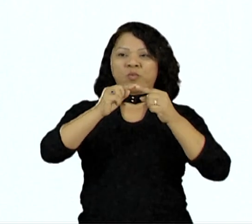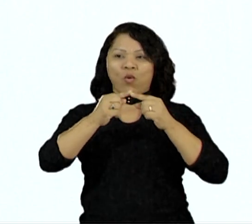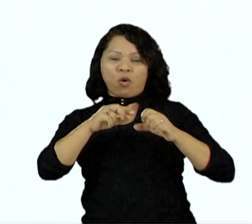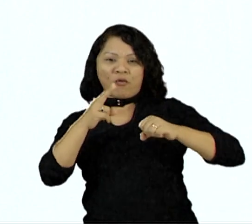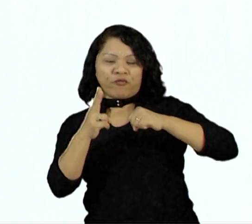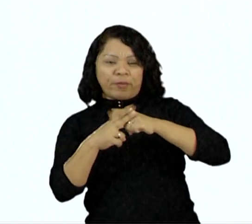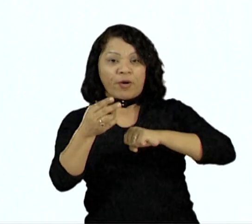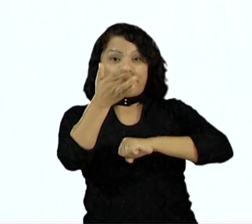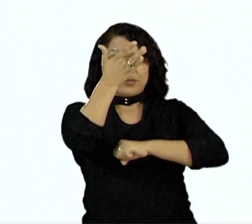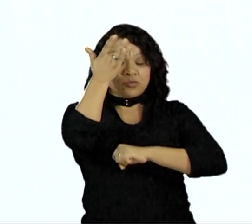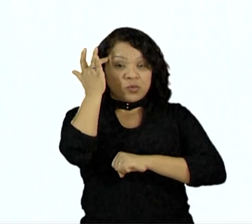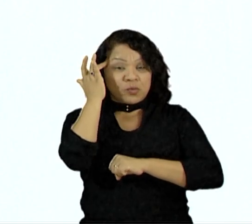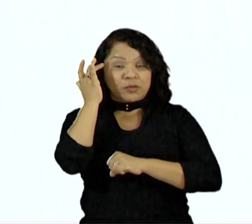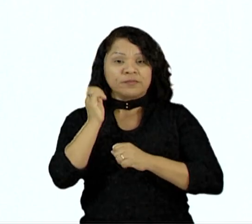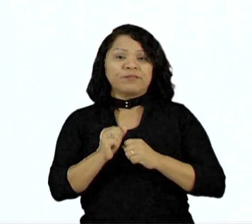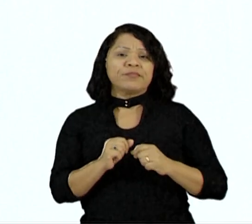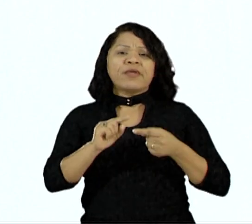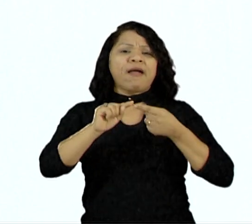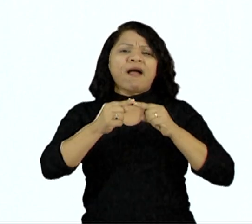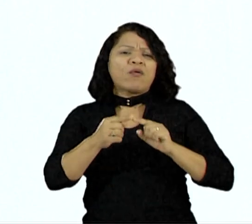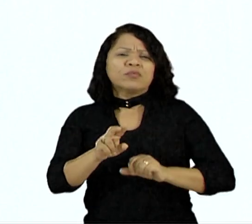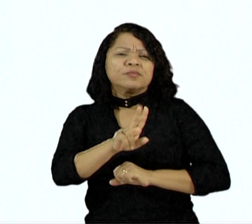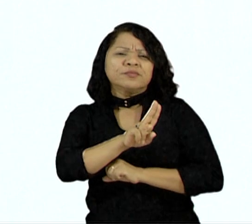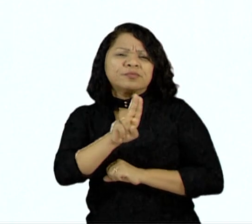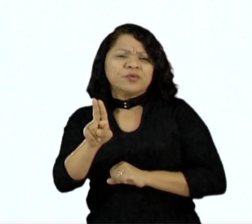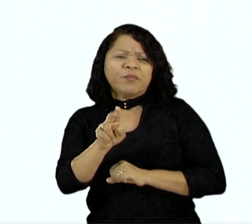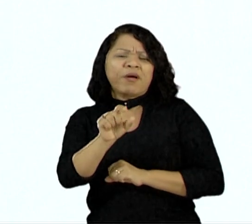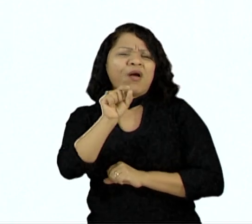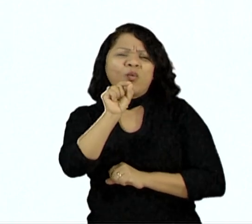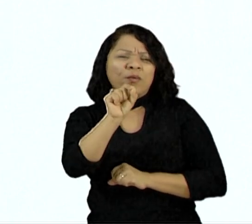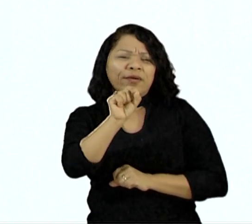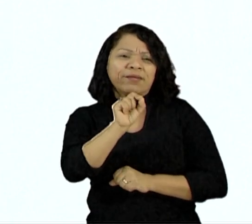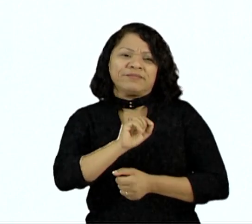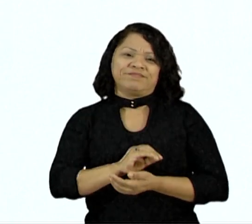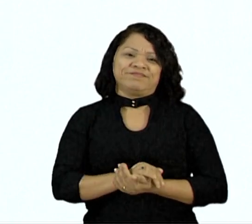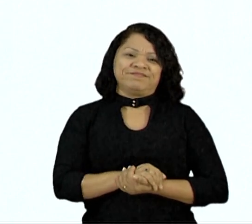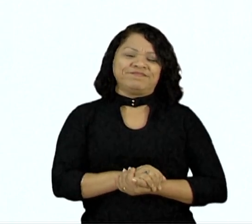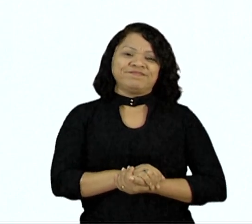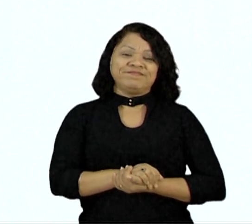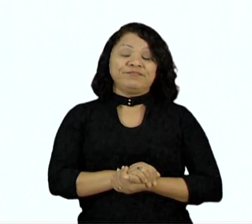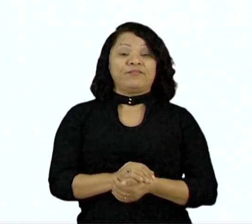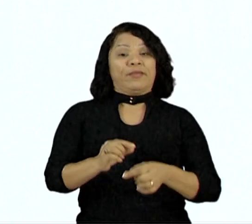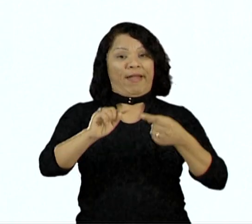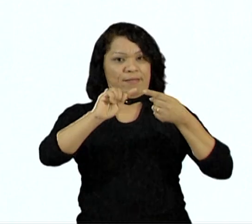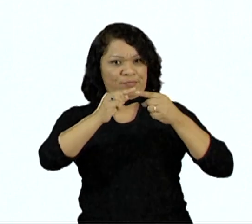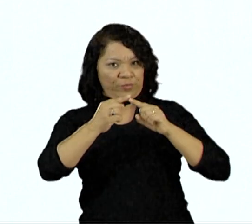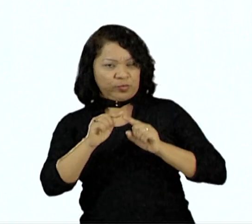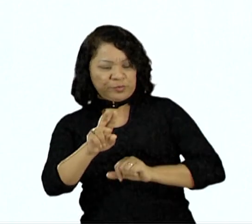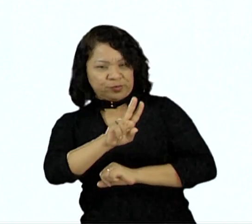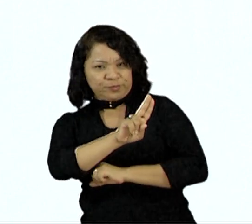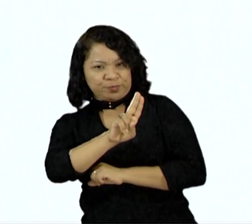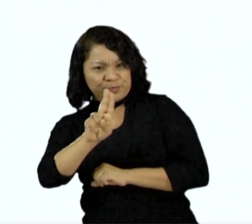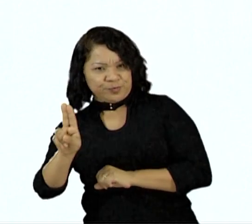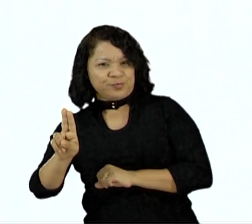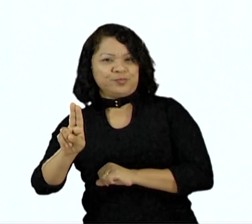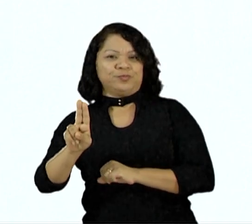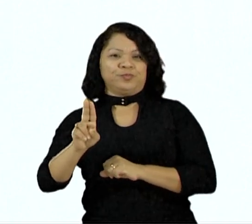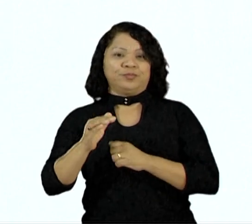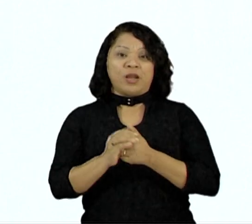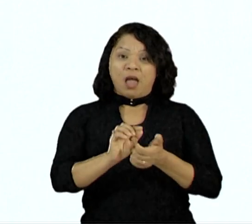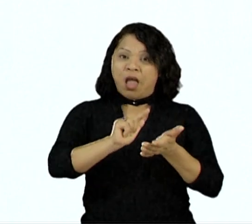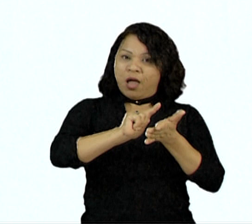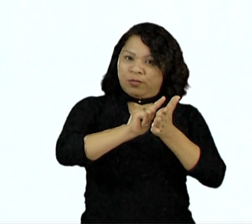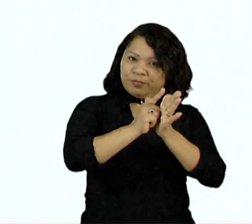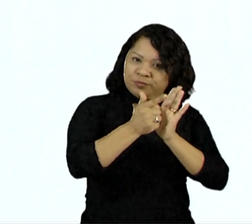com a pessoa. E a concordância nominal? O que seria? A concordância nominal em